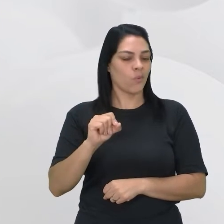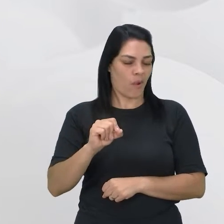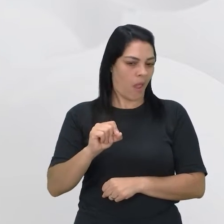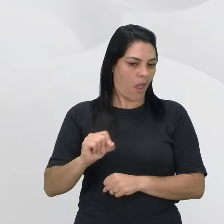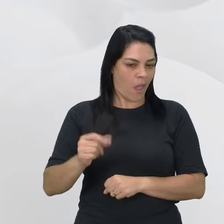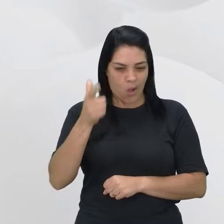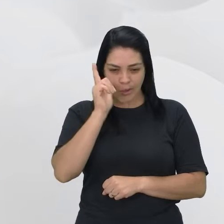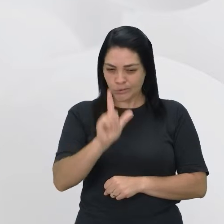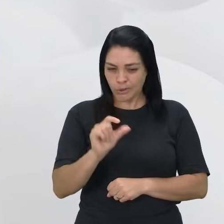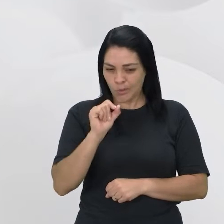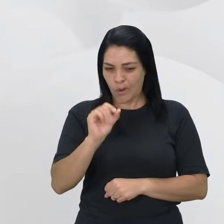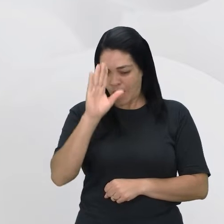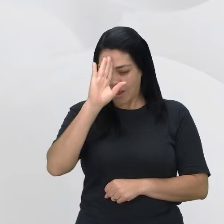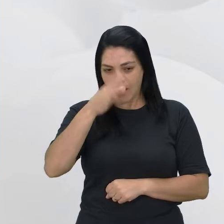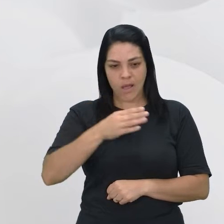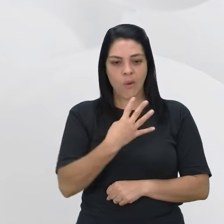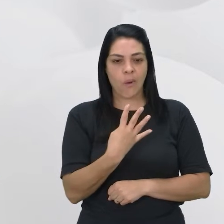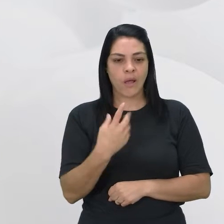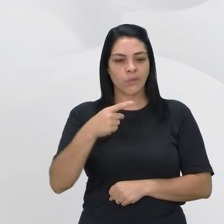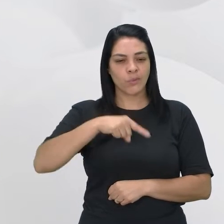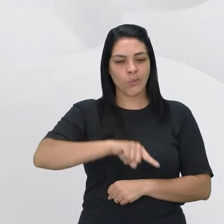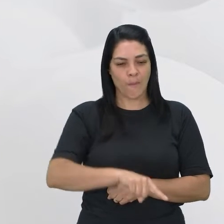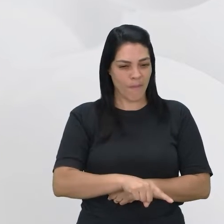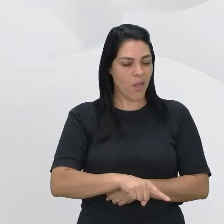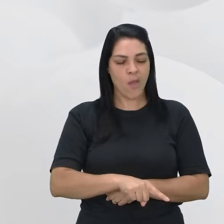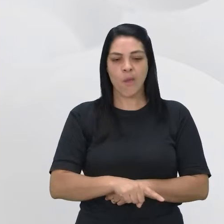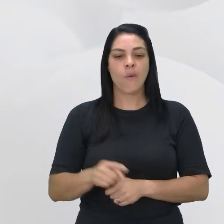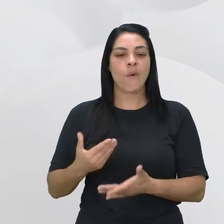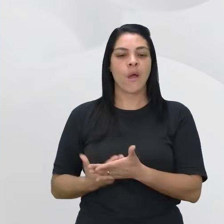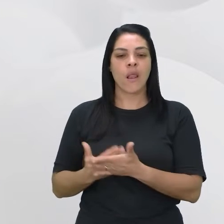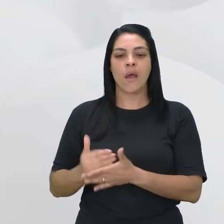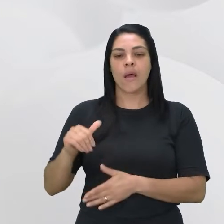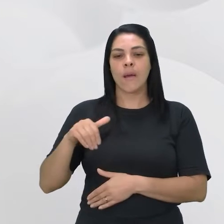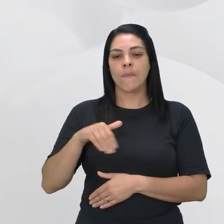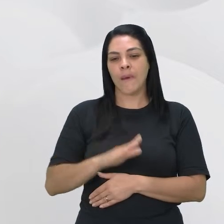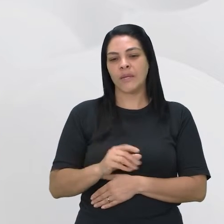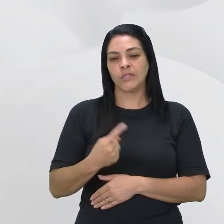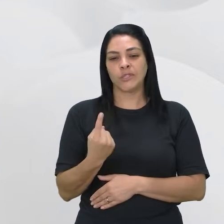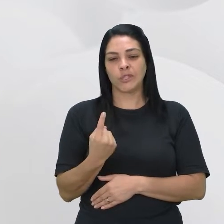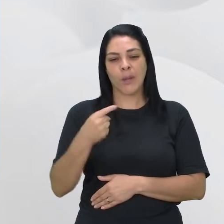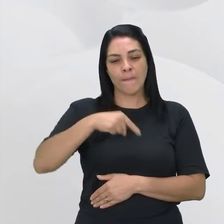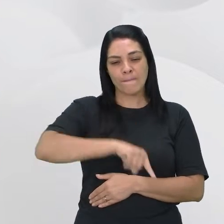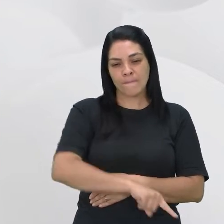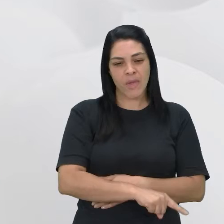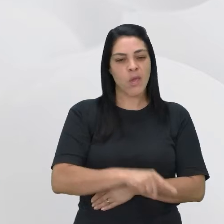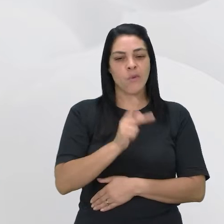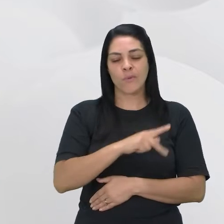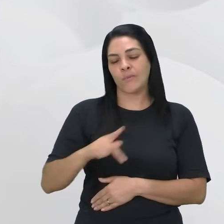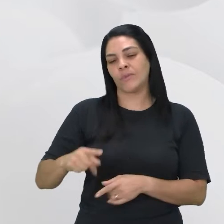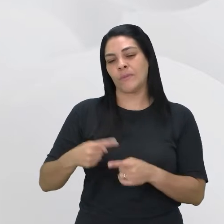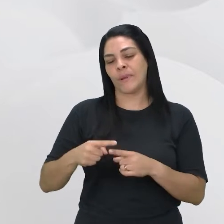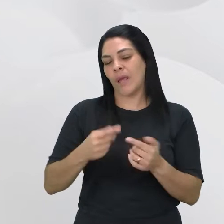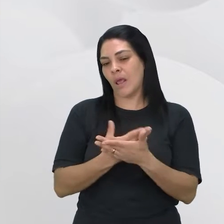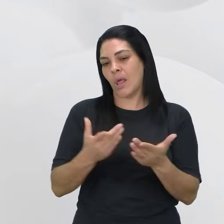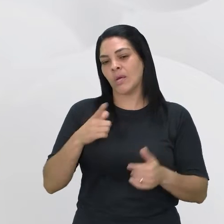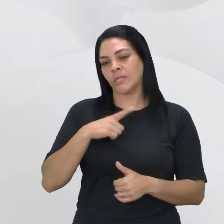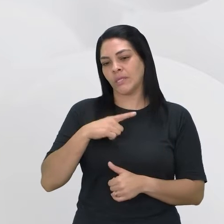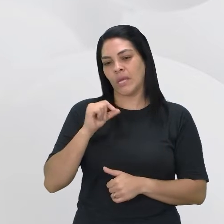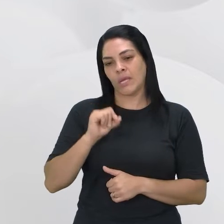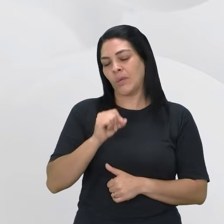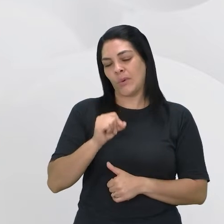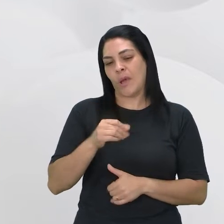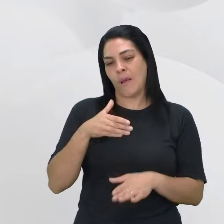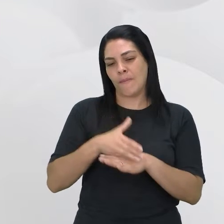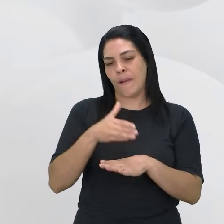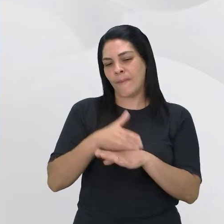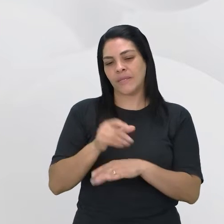atingido diretamente mais de 4.000 alunos, mais de 1.000 professores, né? Porque a gente também tem uma frente de atuação